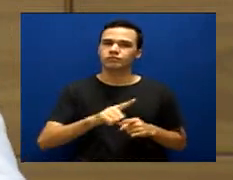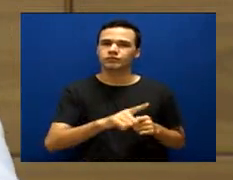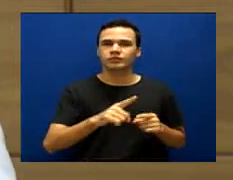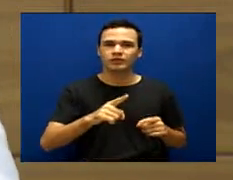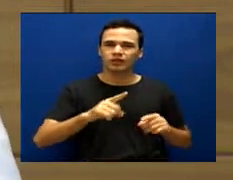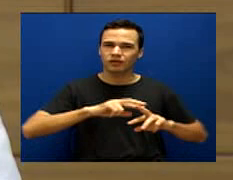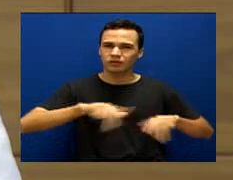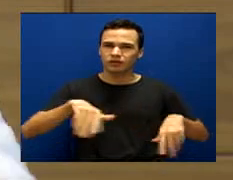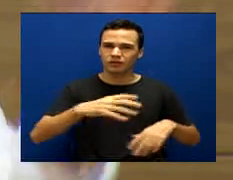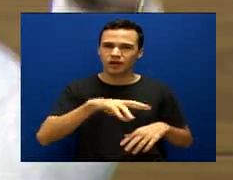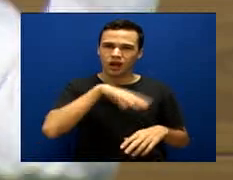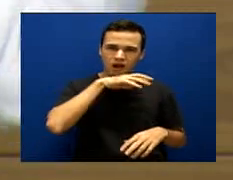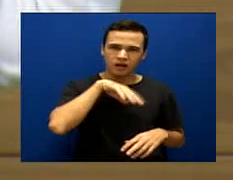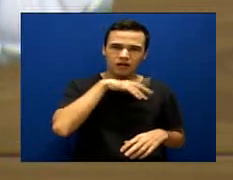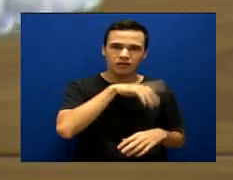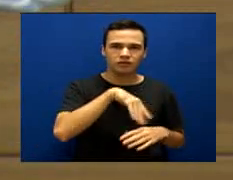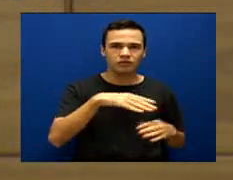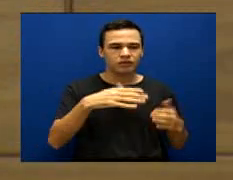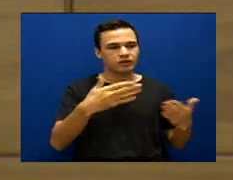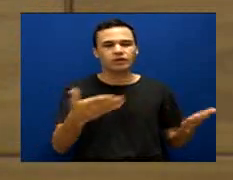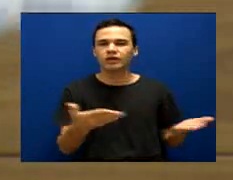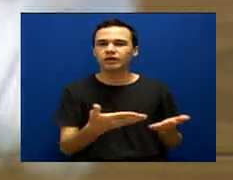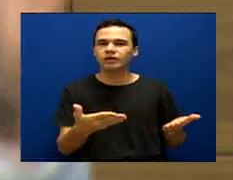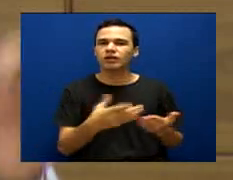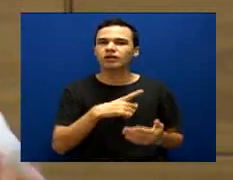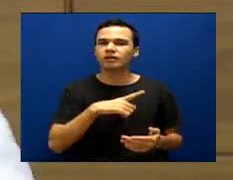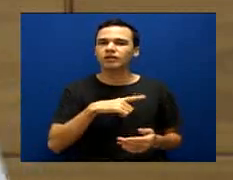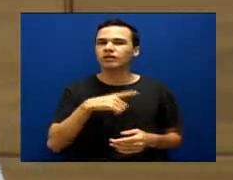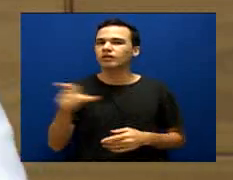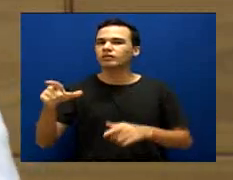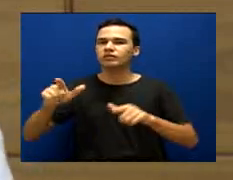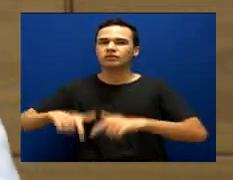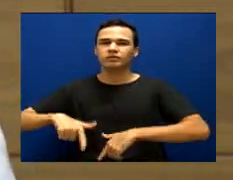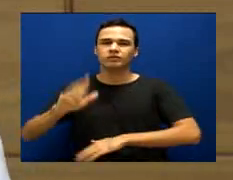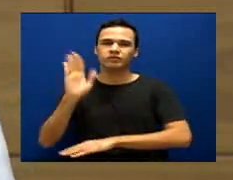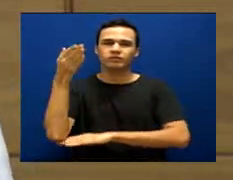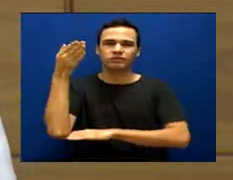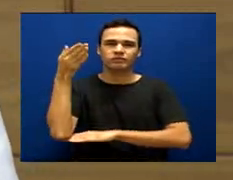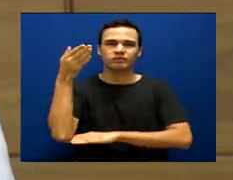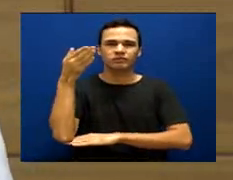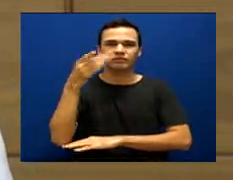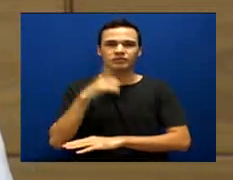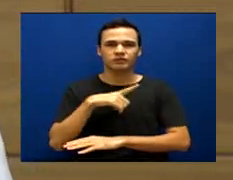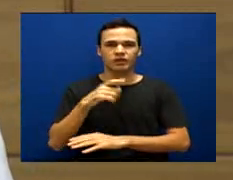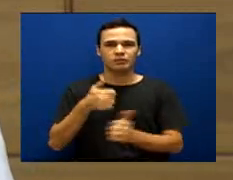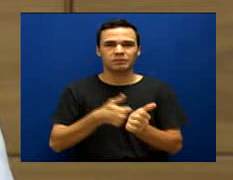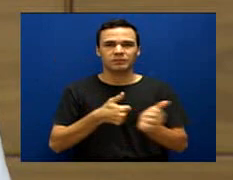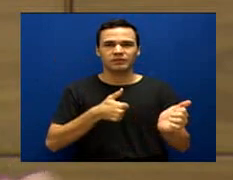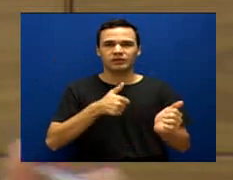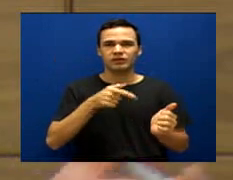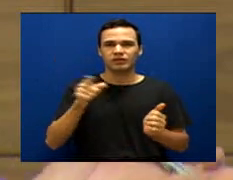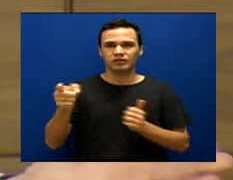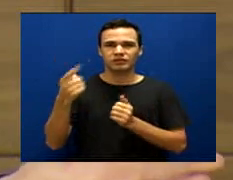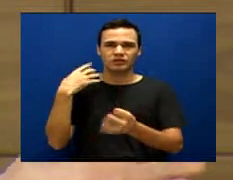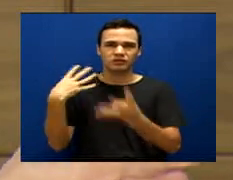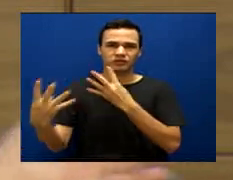de animais. Está acontecendo uma agora aqui no hotel, aqui perto da